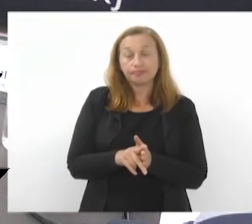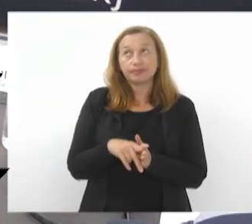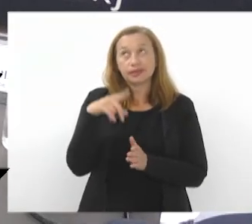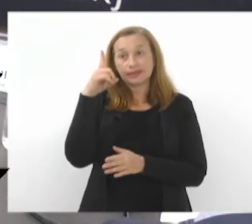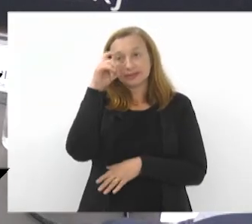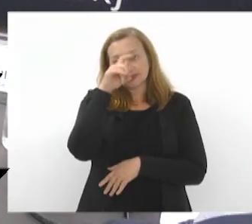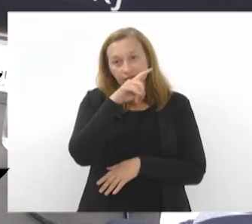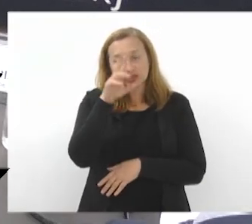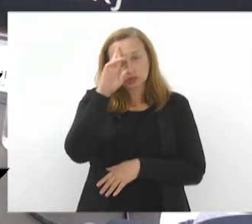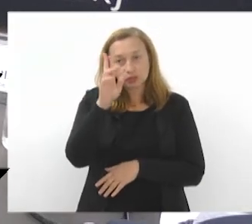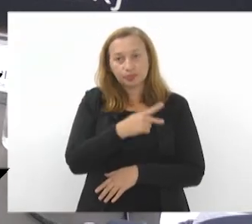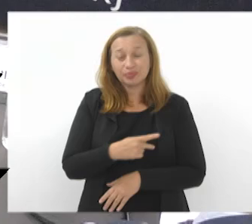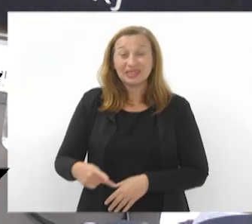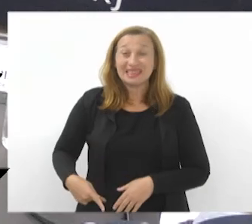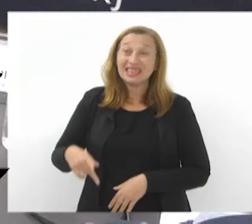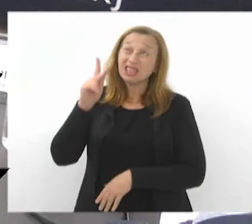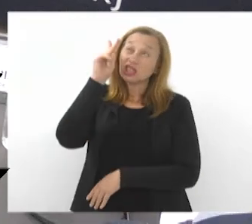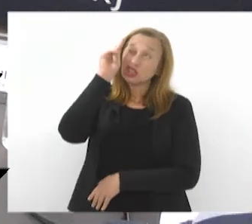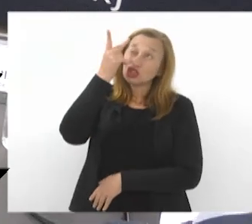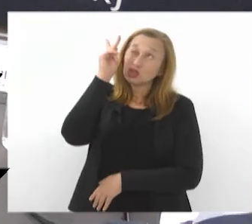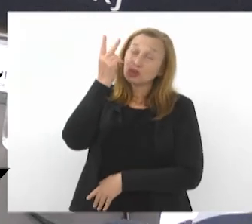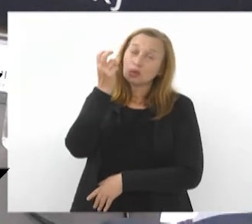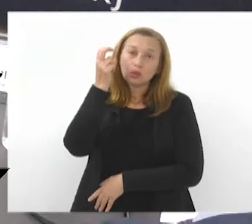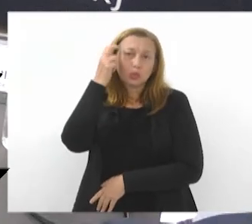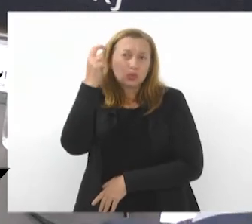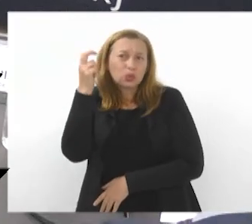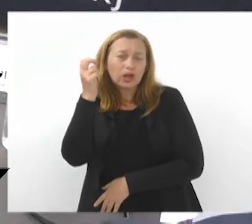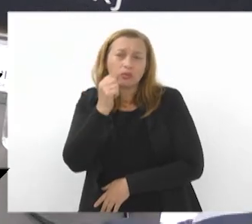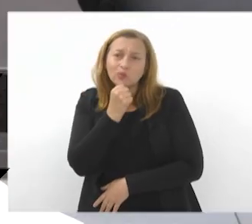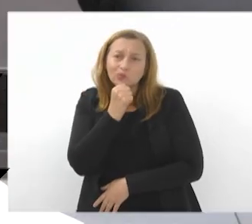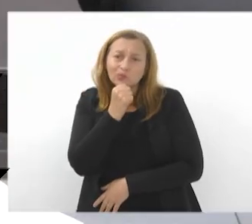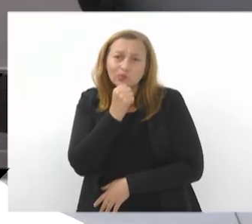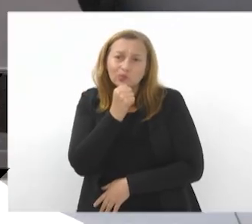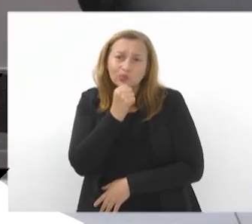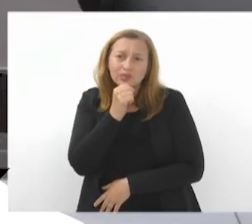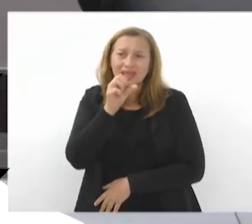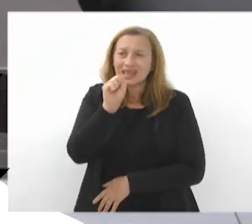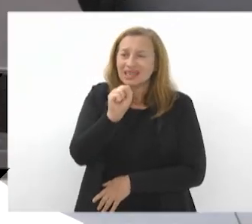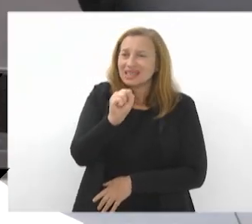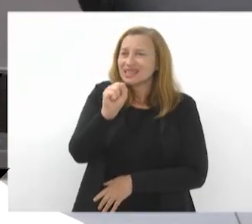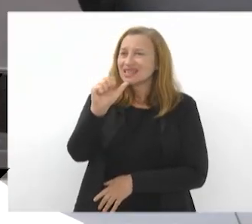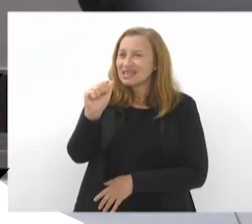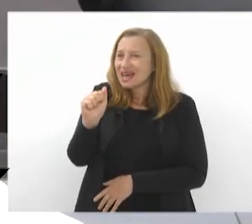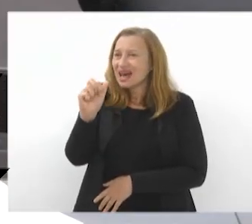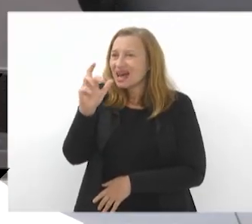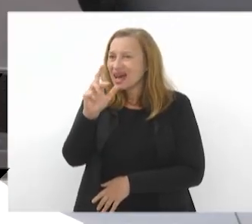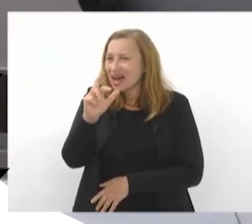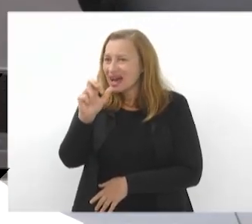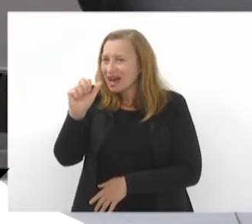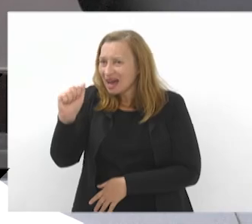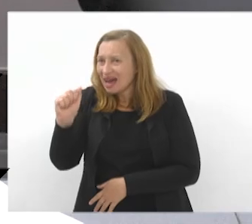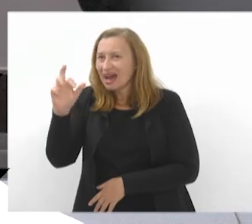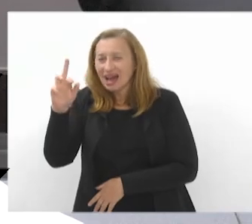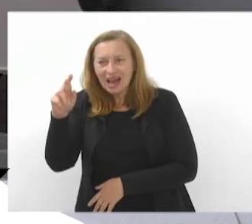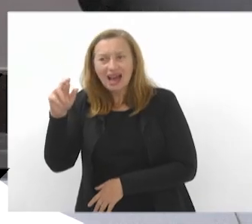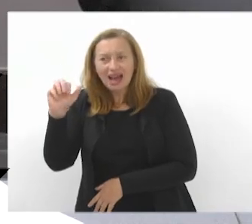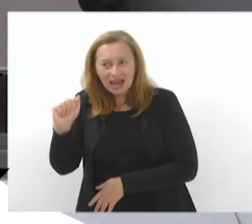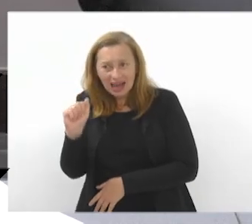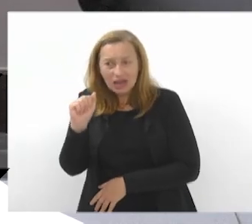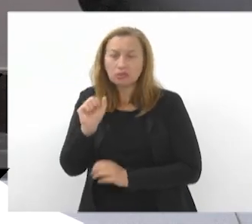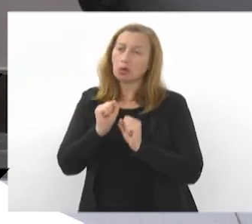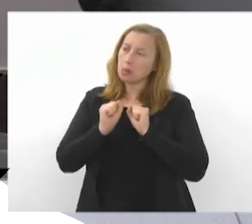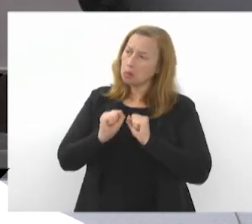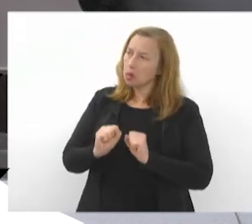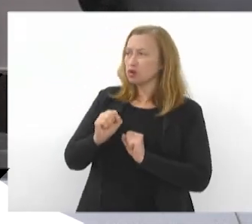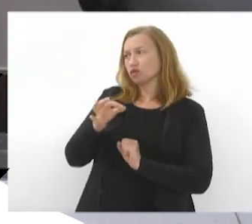presidente. Histórico e cultural. O Saara, eu posso e devo